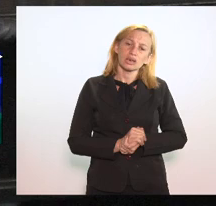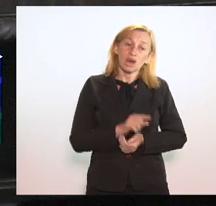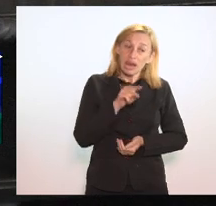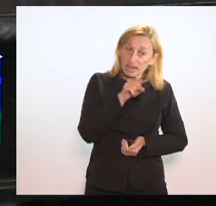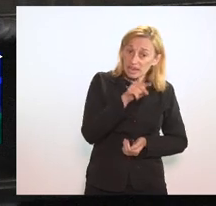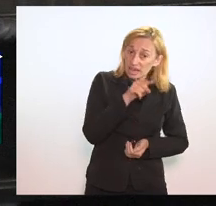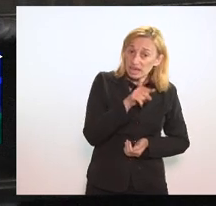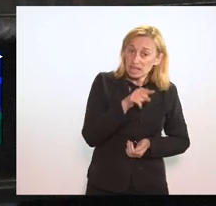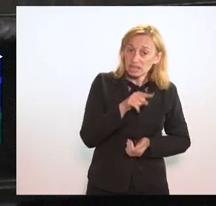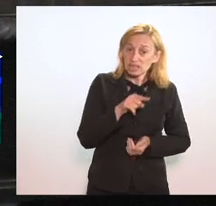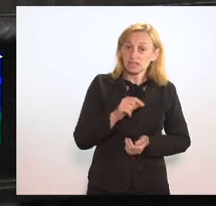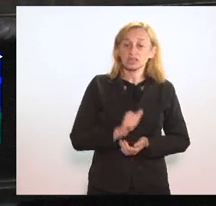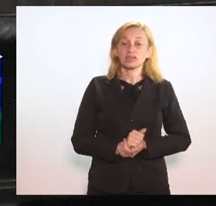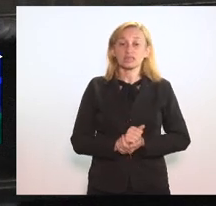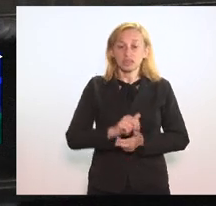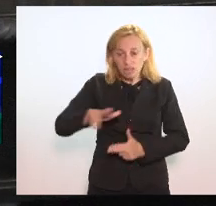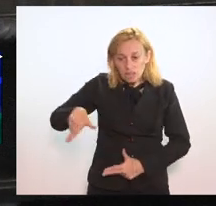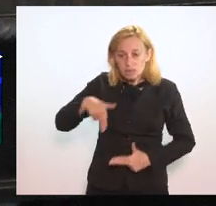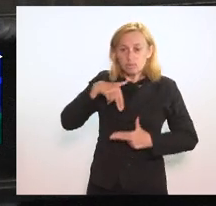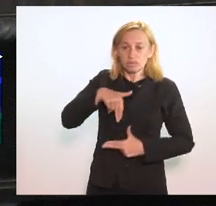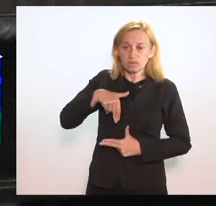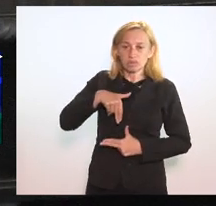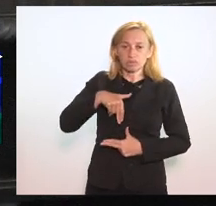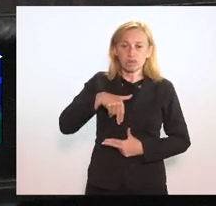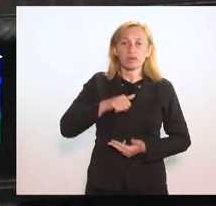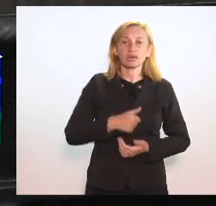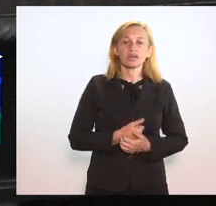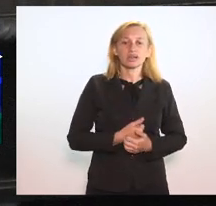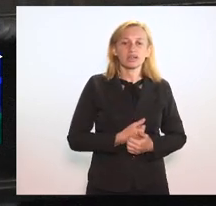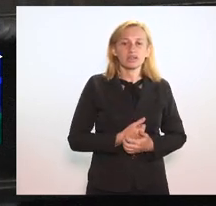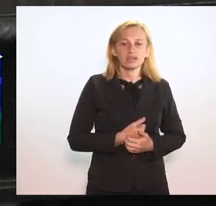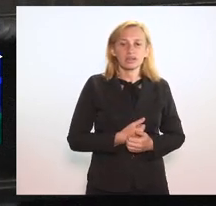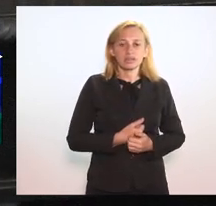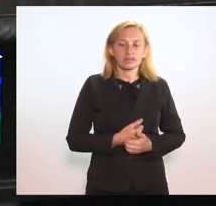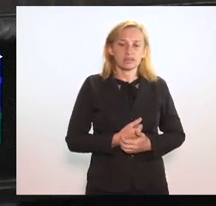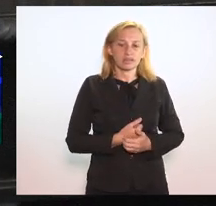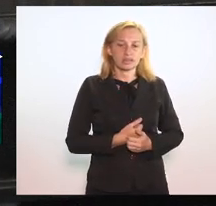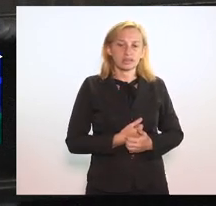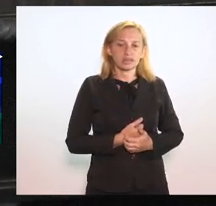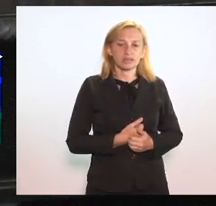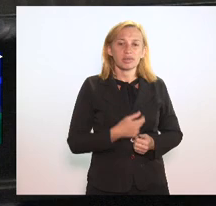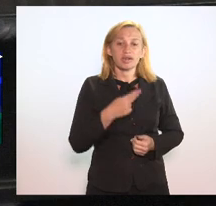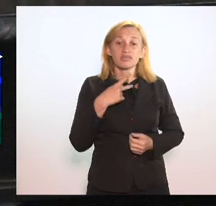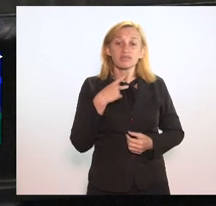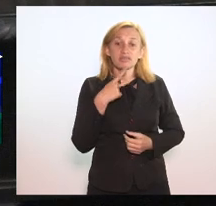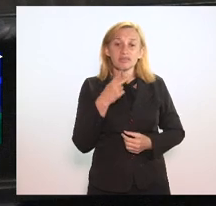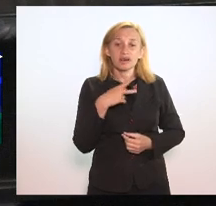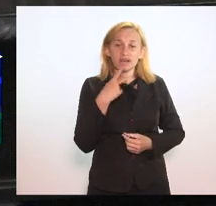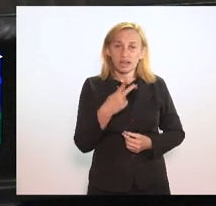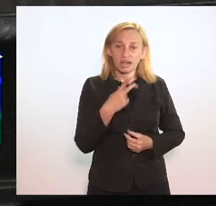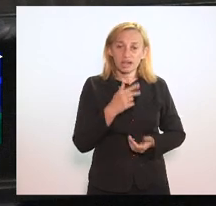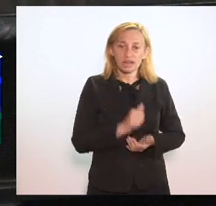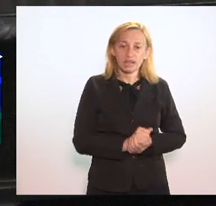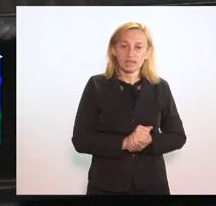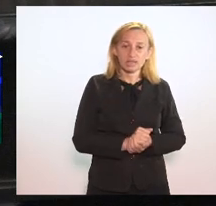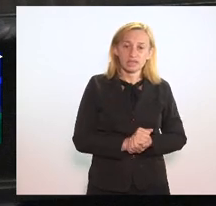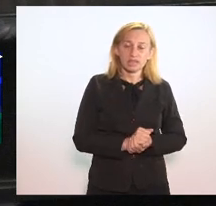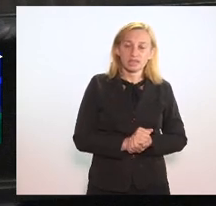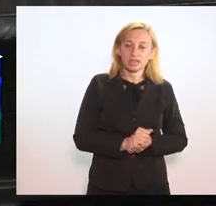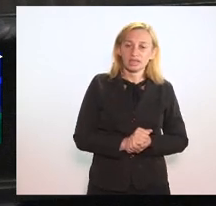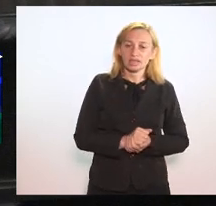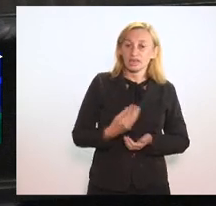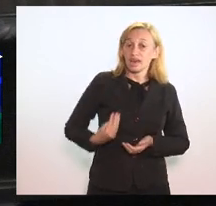aqueles que assumiram essa Tribuna para levar o debate alegando que a